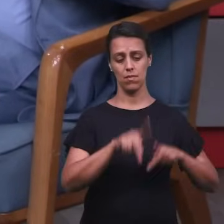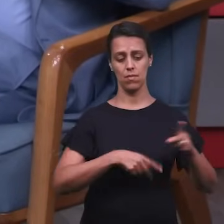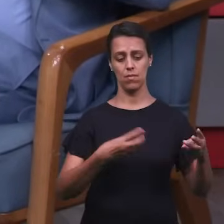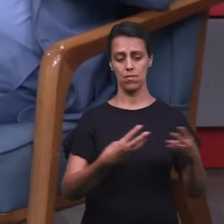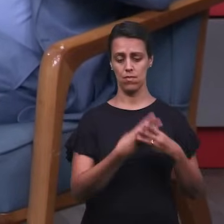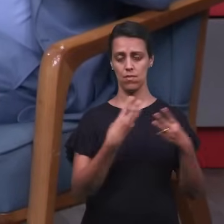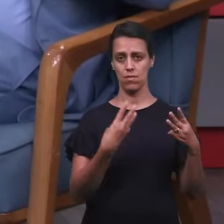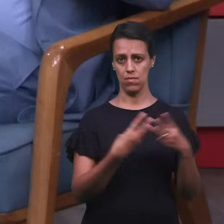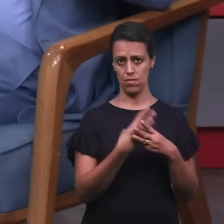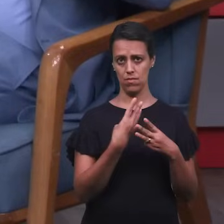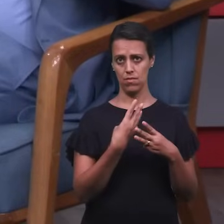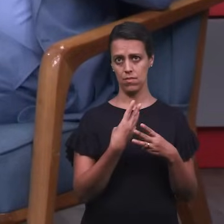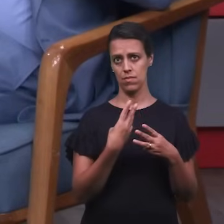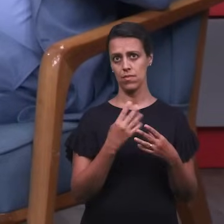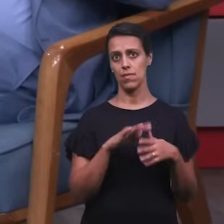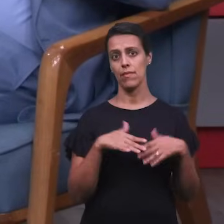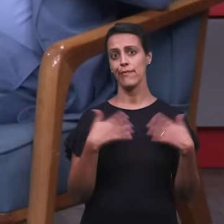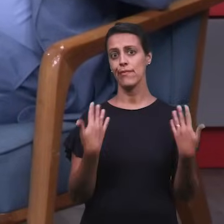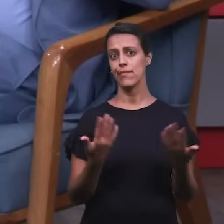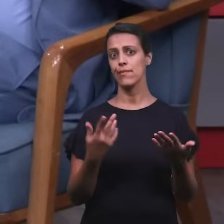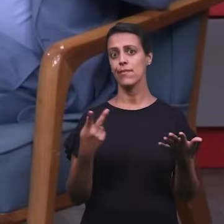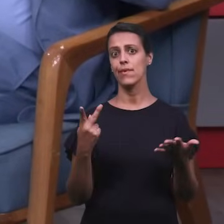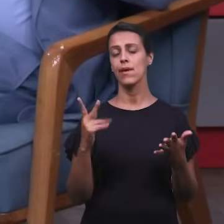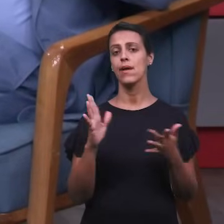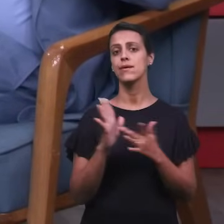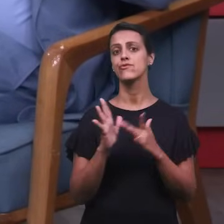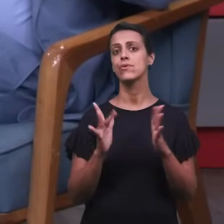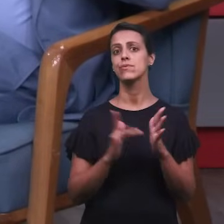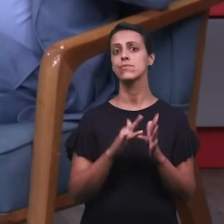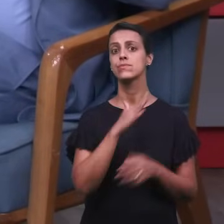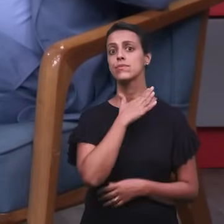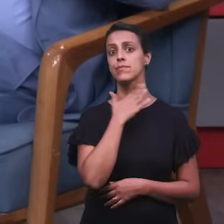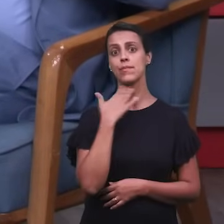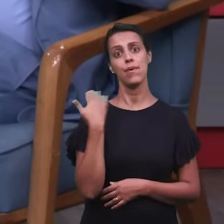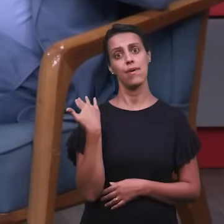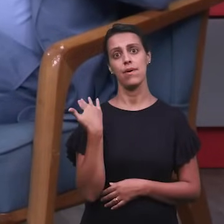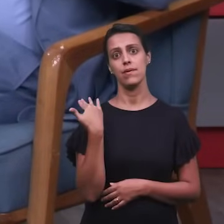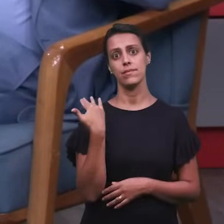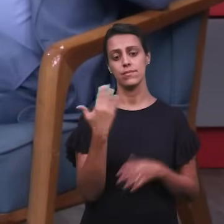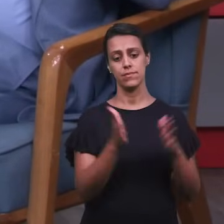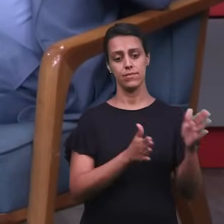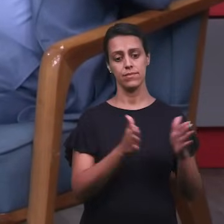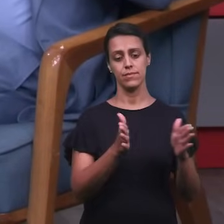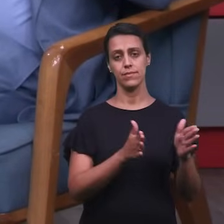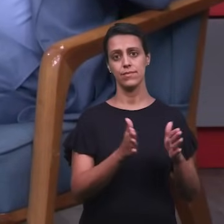e Jesus morre durante a Páscoa,